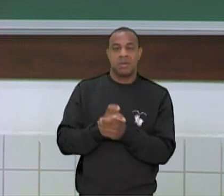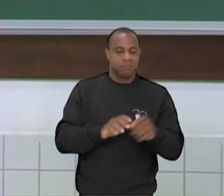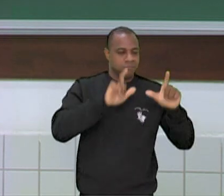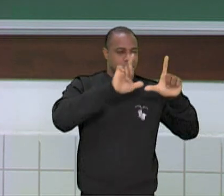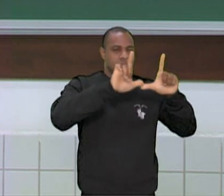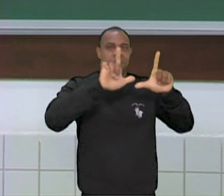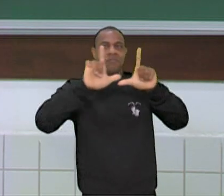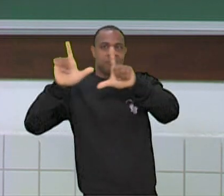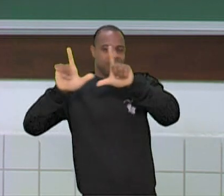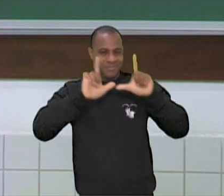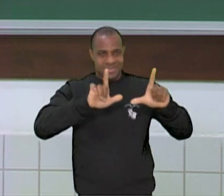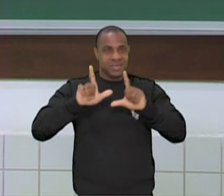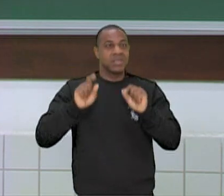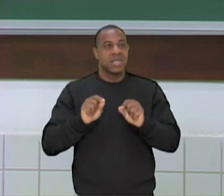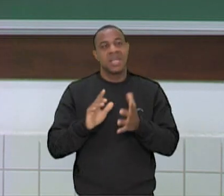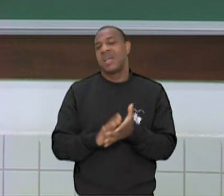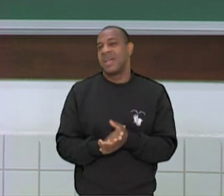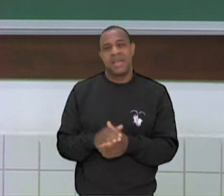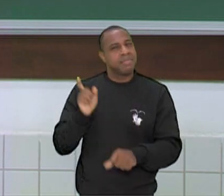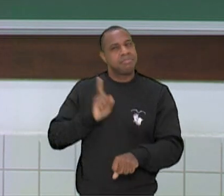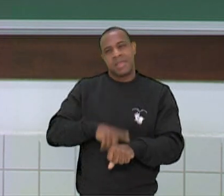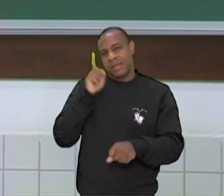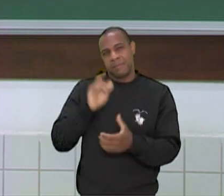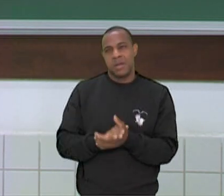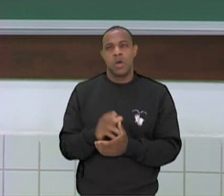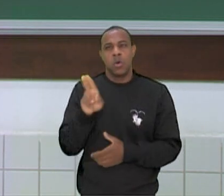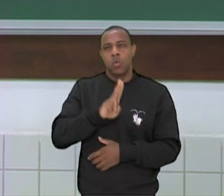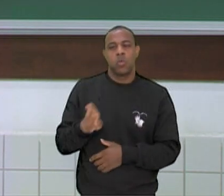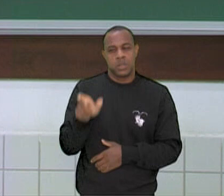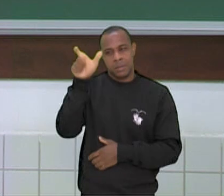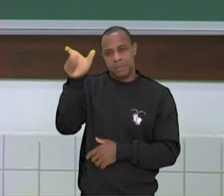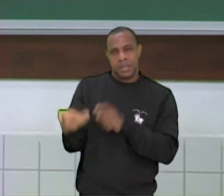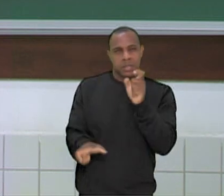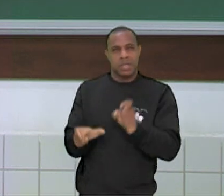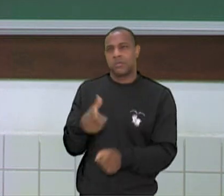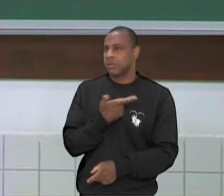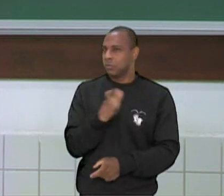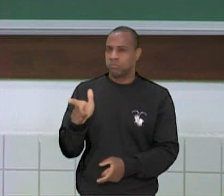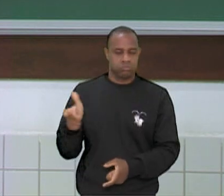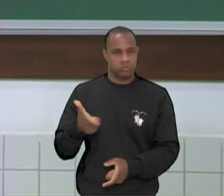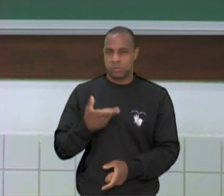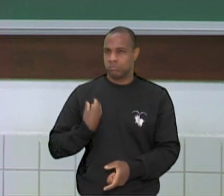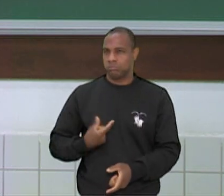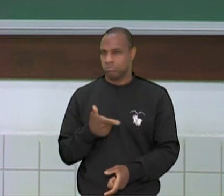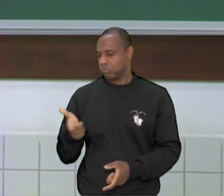é atemporal e aí usa personagens irreais. Vamos seguindo?